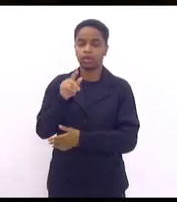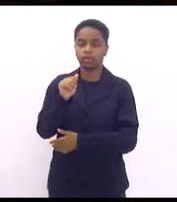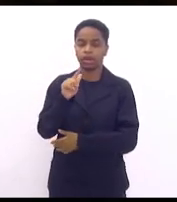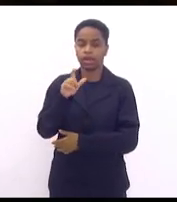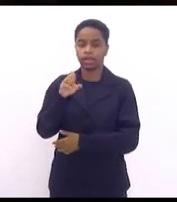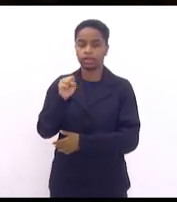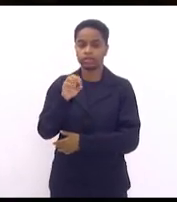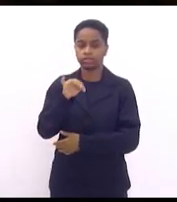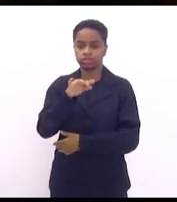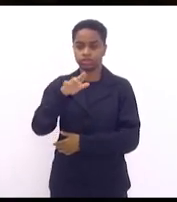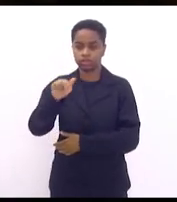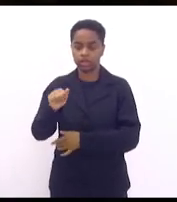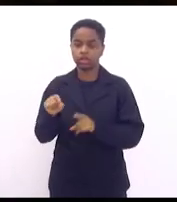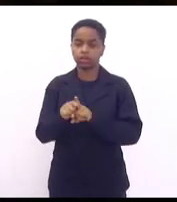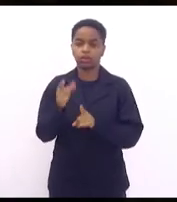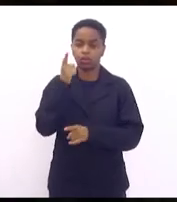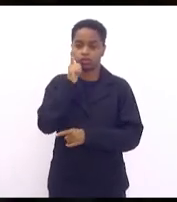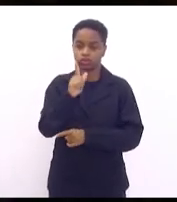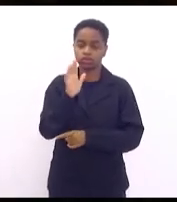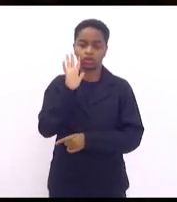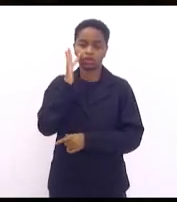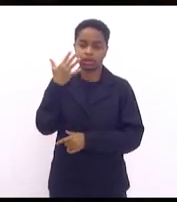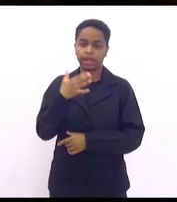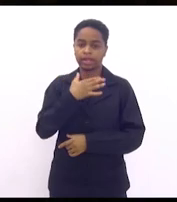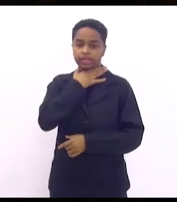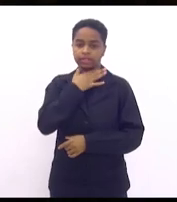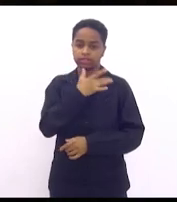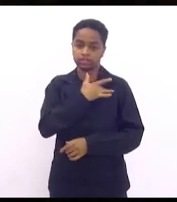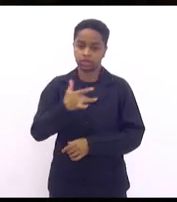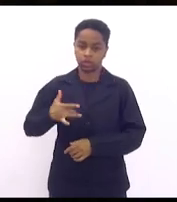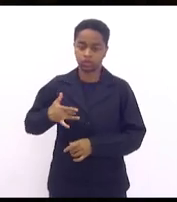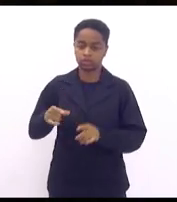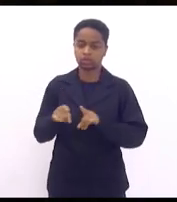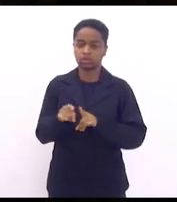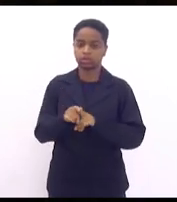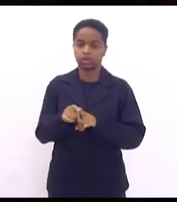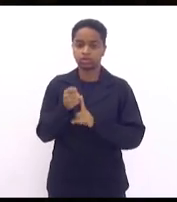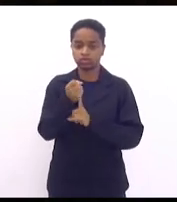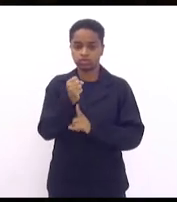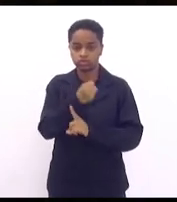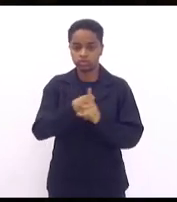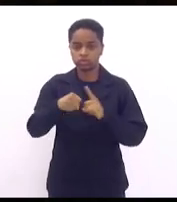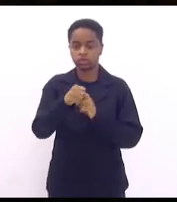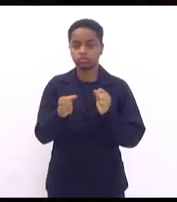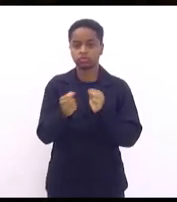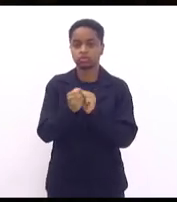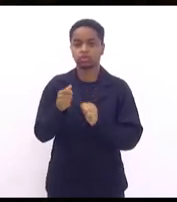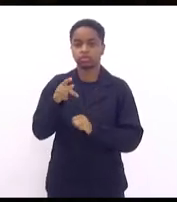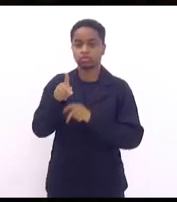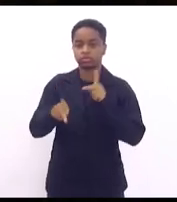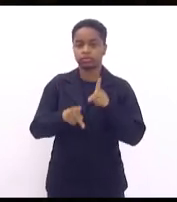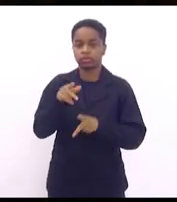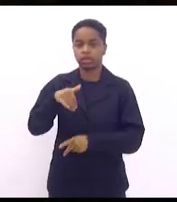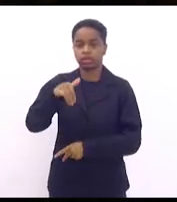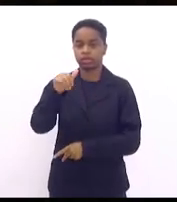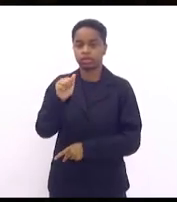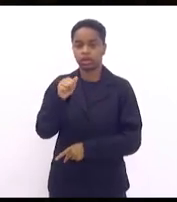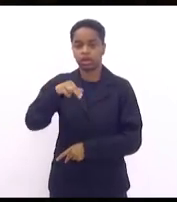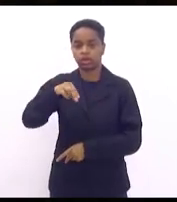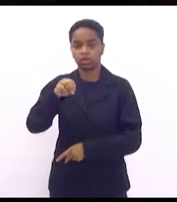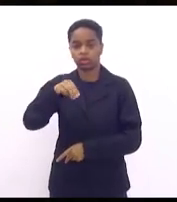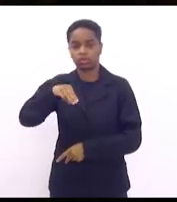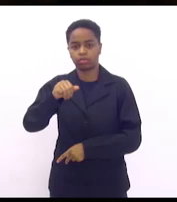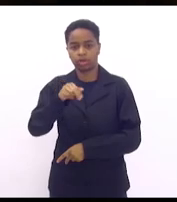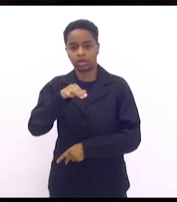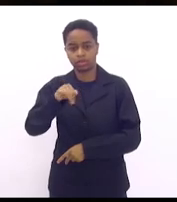a crise de saúde e social com o povo Yanomami, tem acompanhado os efeitos das mudanças